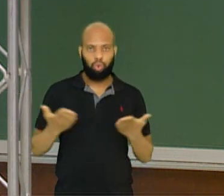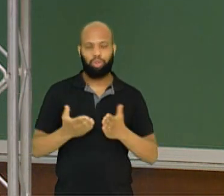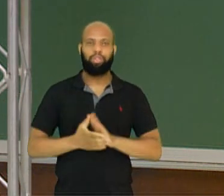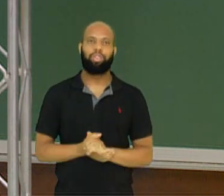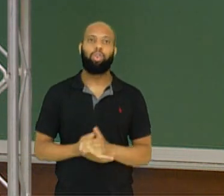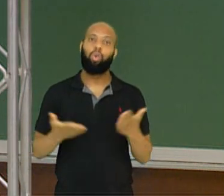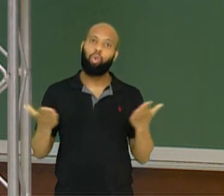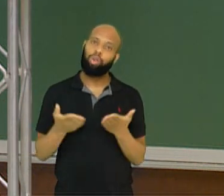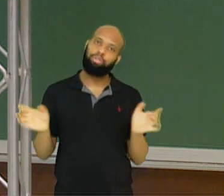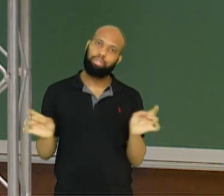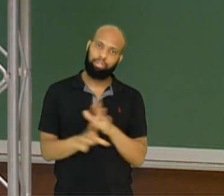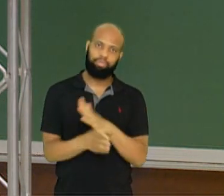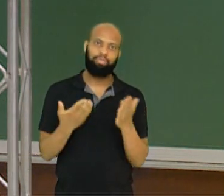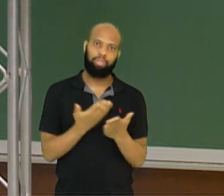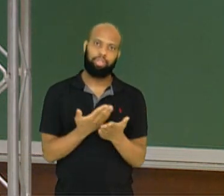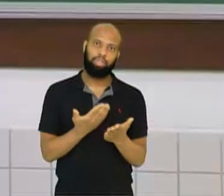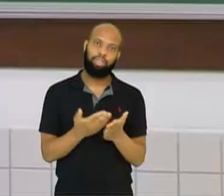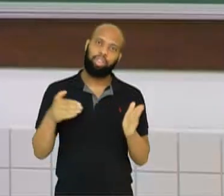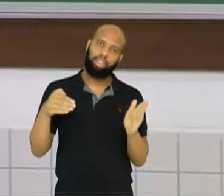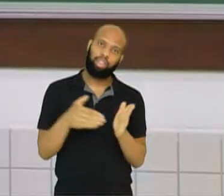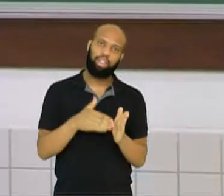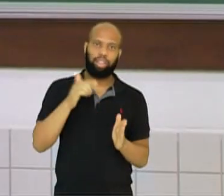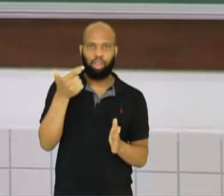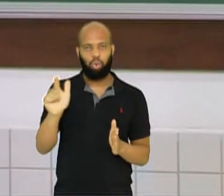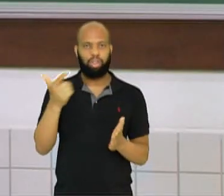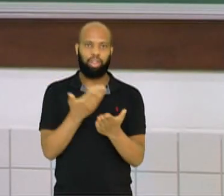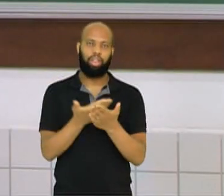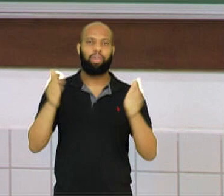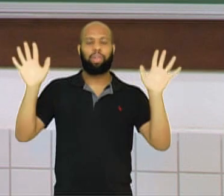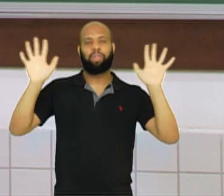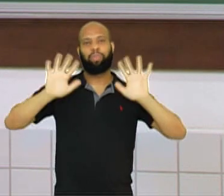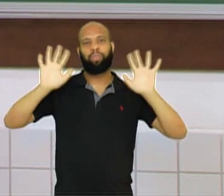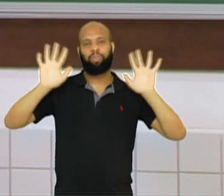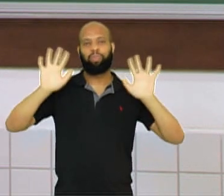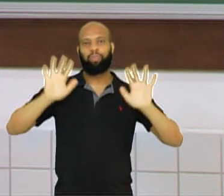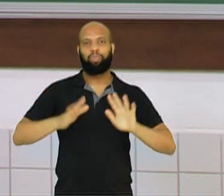e acilação. Por hoje é só e até a próxima!